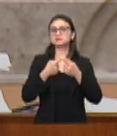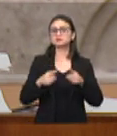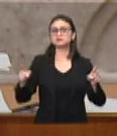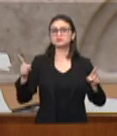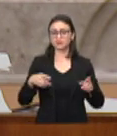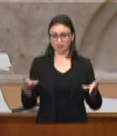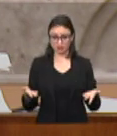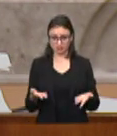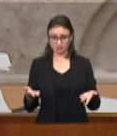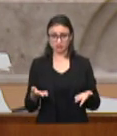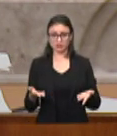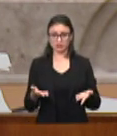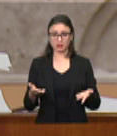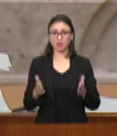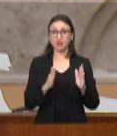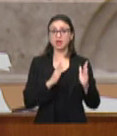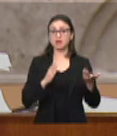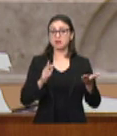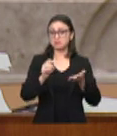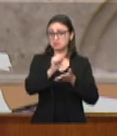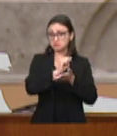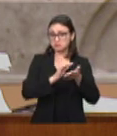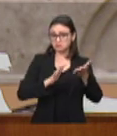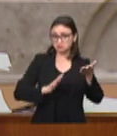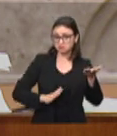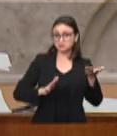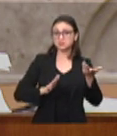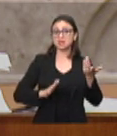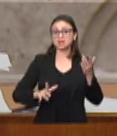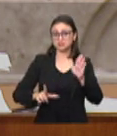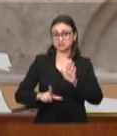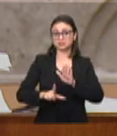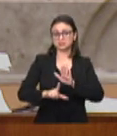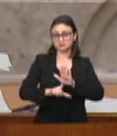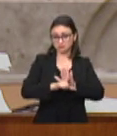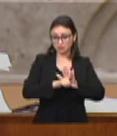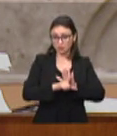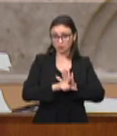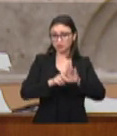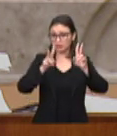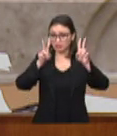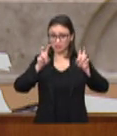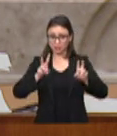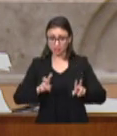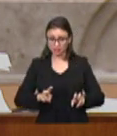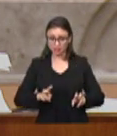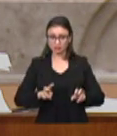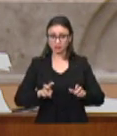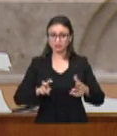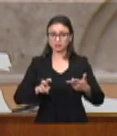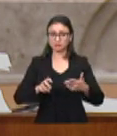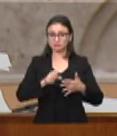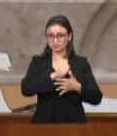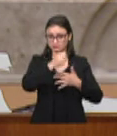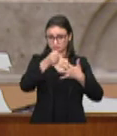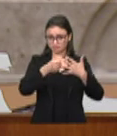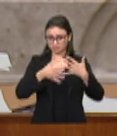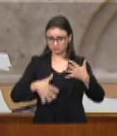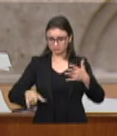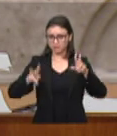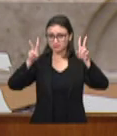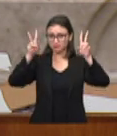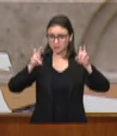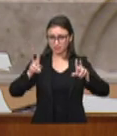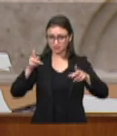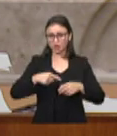nesta sessão, da bibliografia, legislação e jurisprudência temática sobre o tema consciência